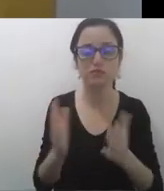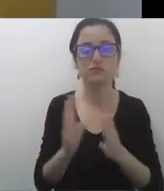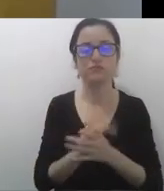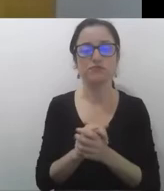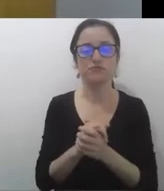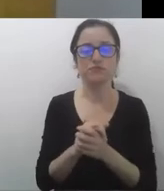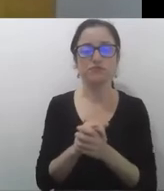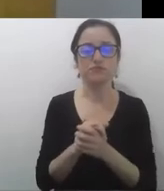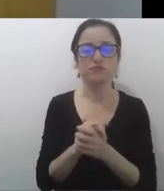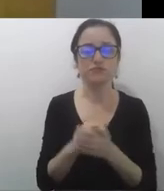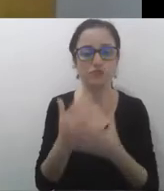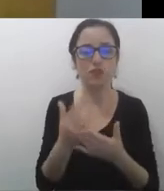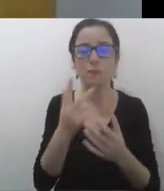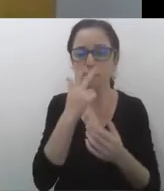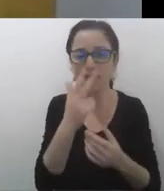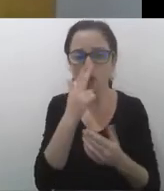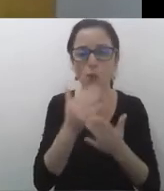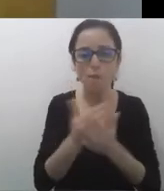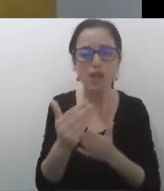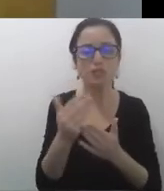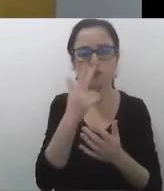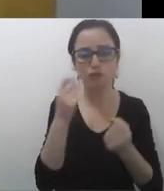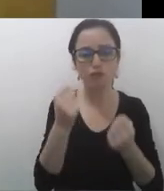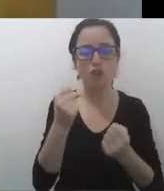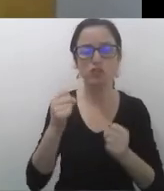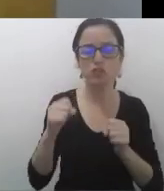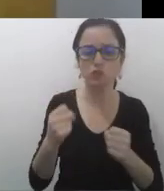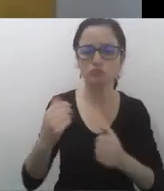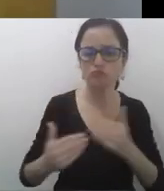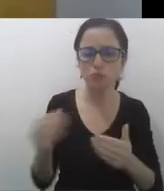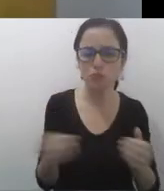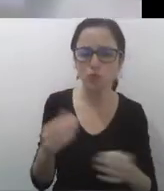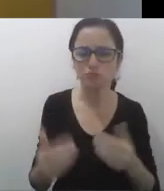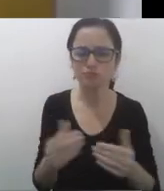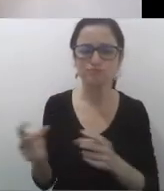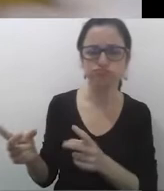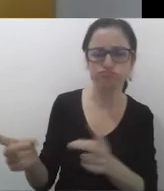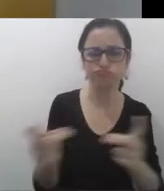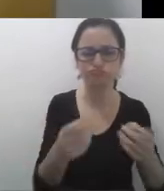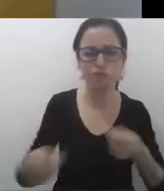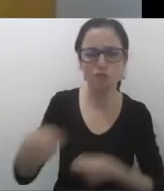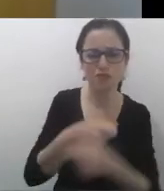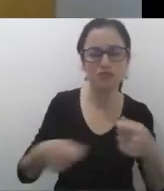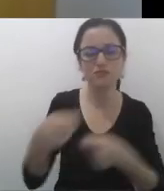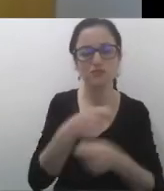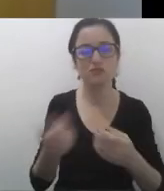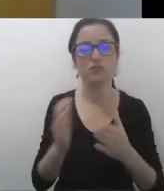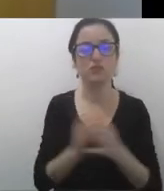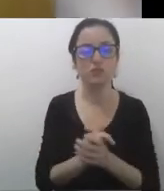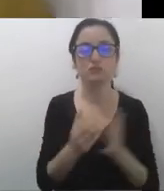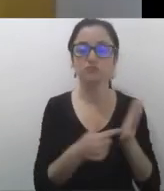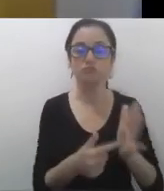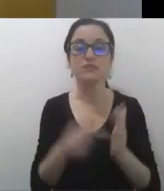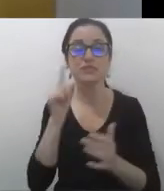industrialização a todo preço, né? Então, me parece que é a partir daí, quer dizer, esse vigor do